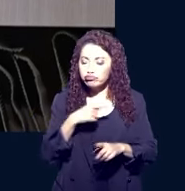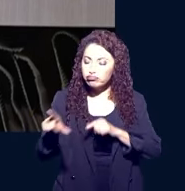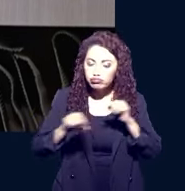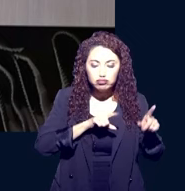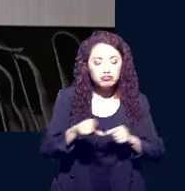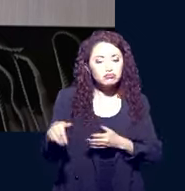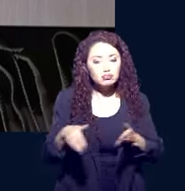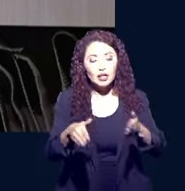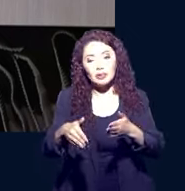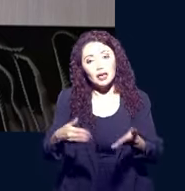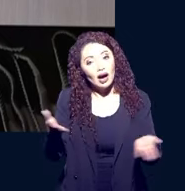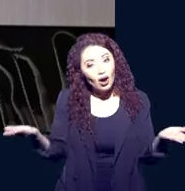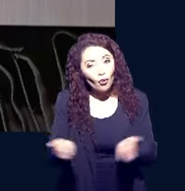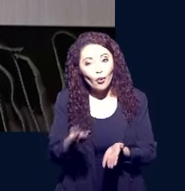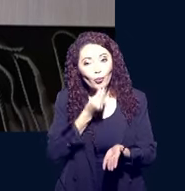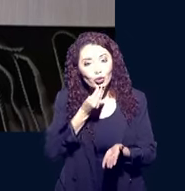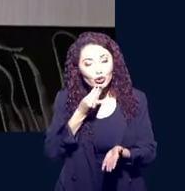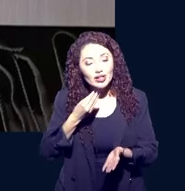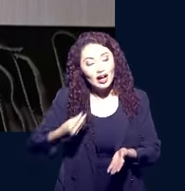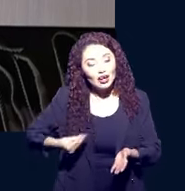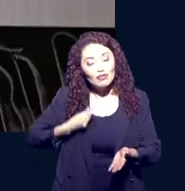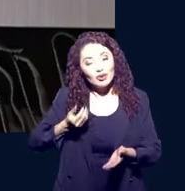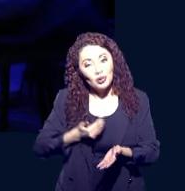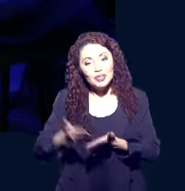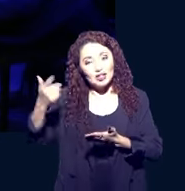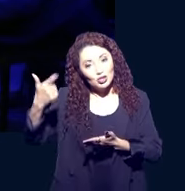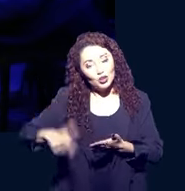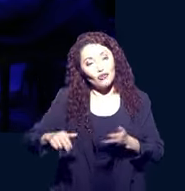recomeço Quem sabe agora vai muito